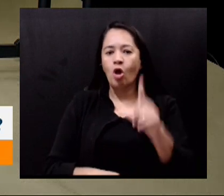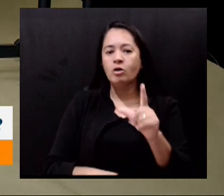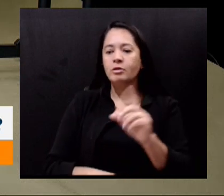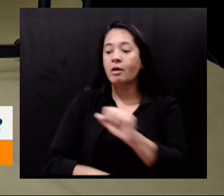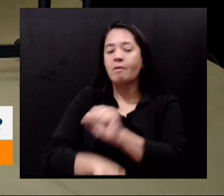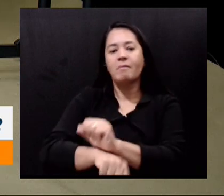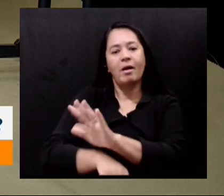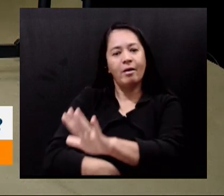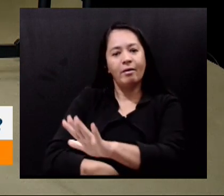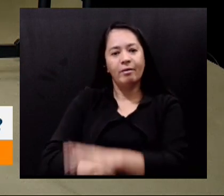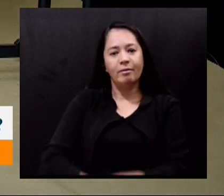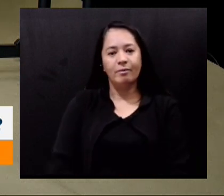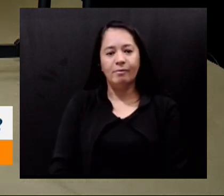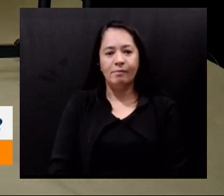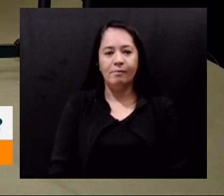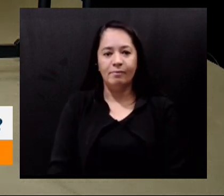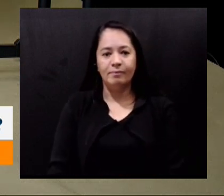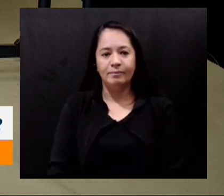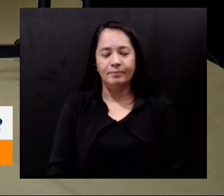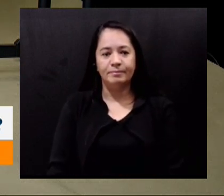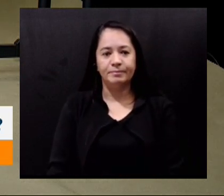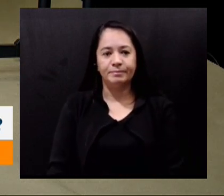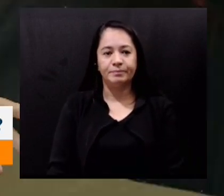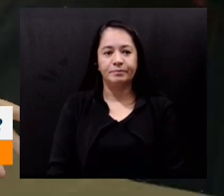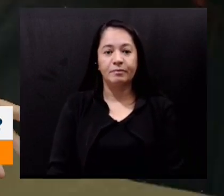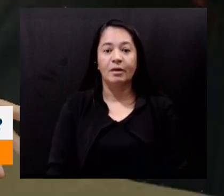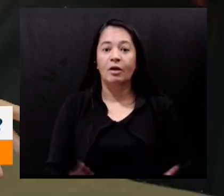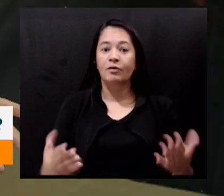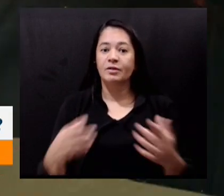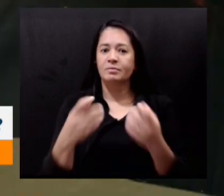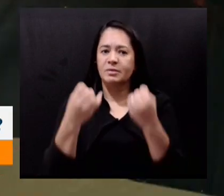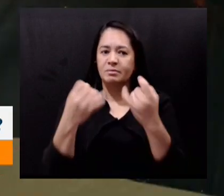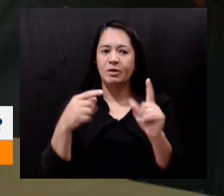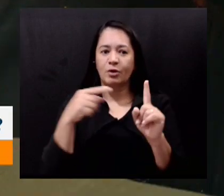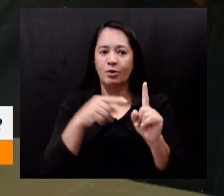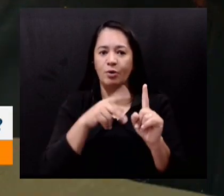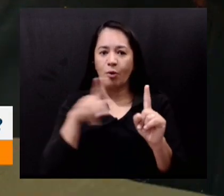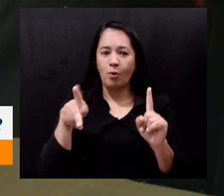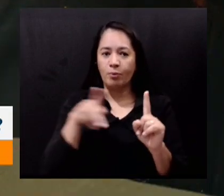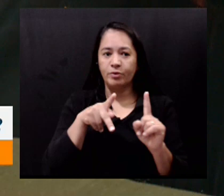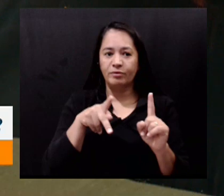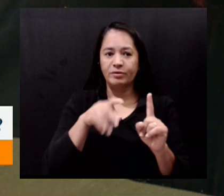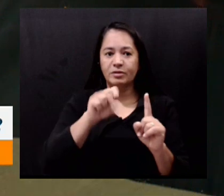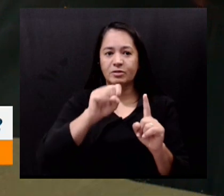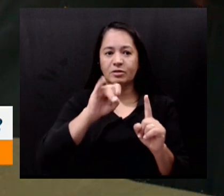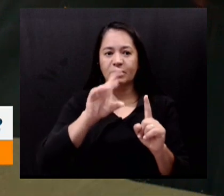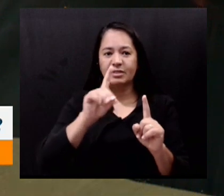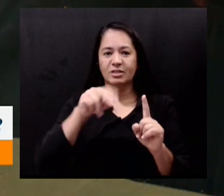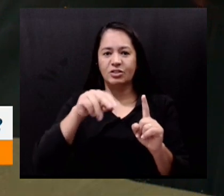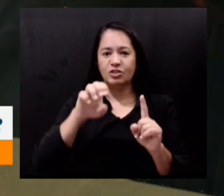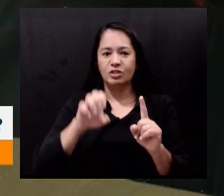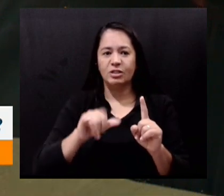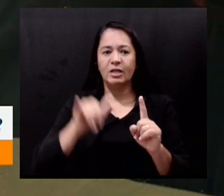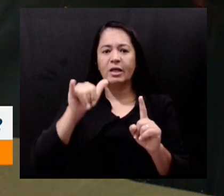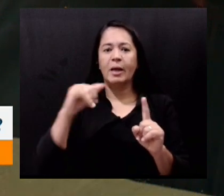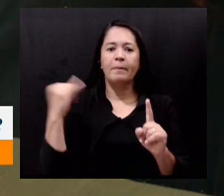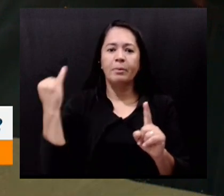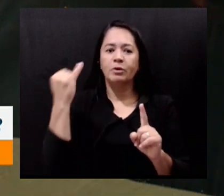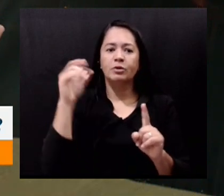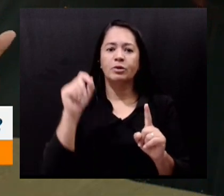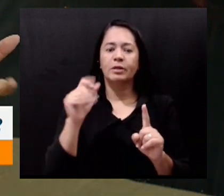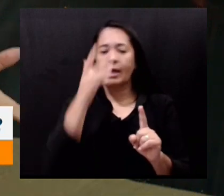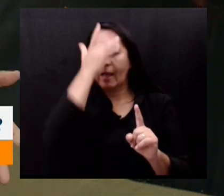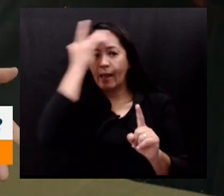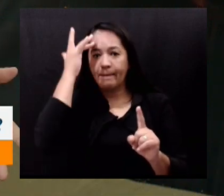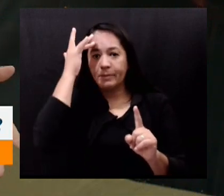falou, da questão, né, do professor Sidney, do Histórias de Campinas, né, a importância de repente, quem é uma pessoa pública, quem tem